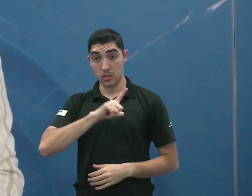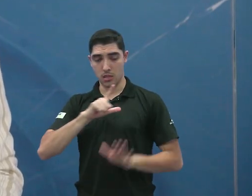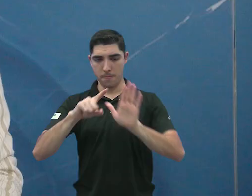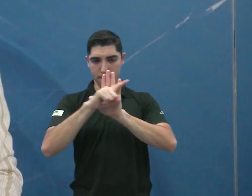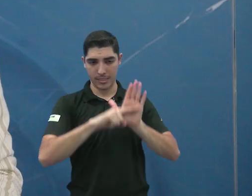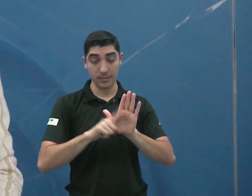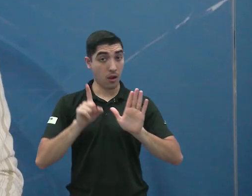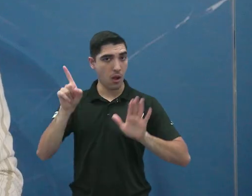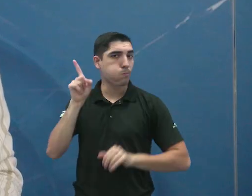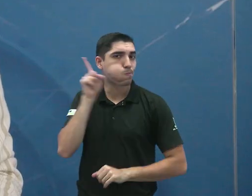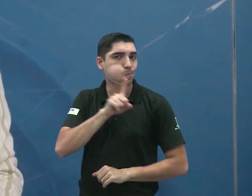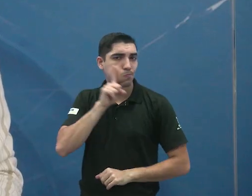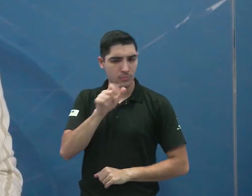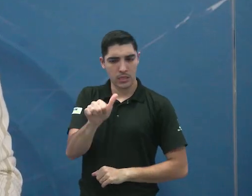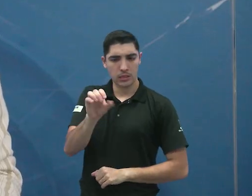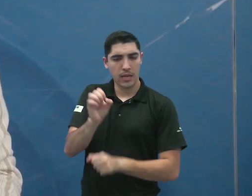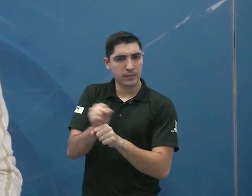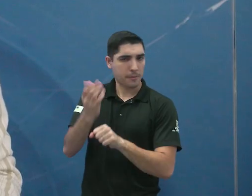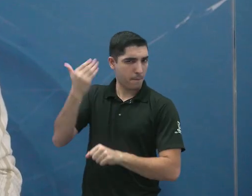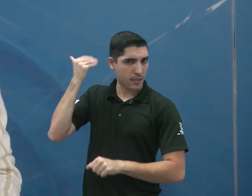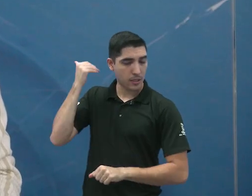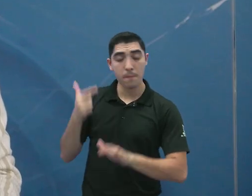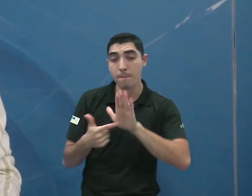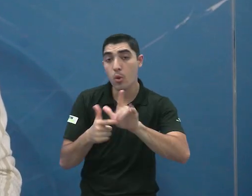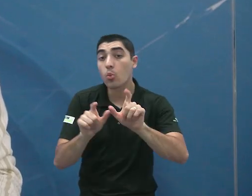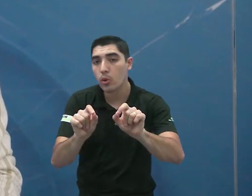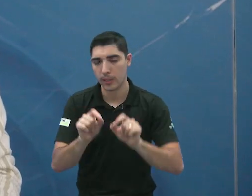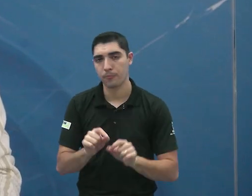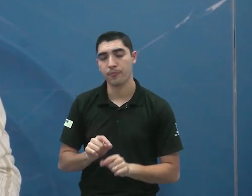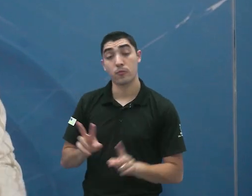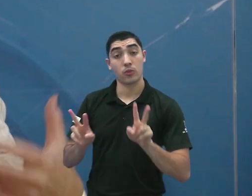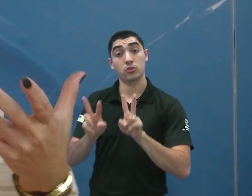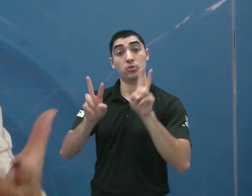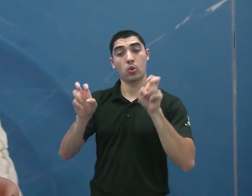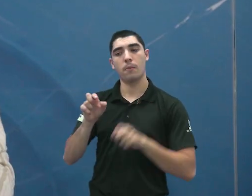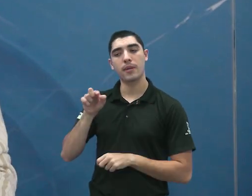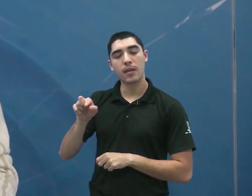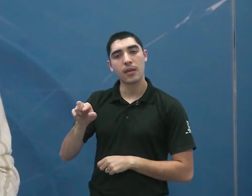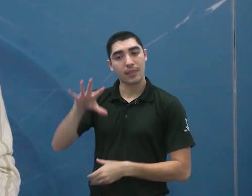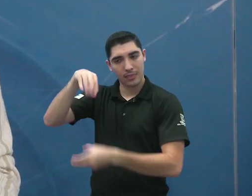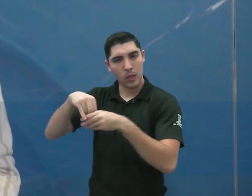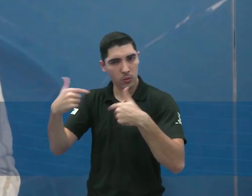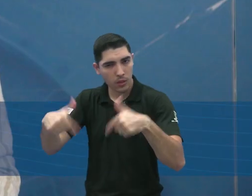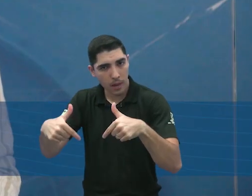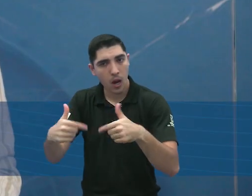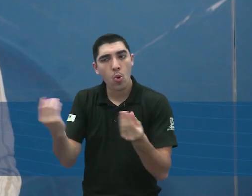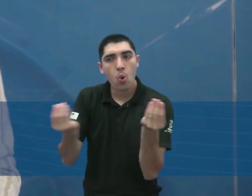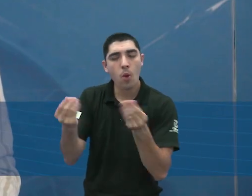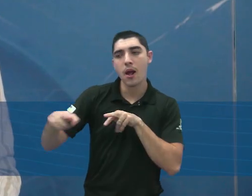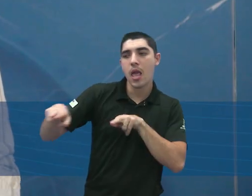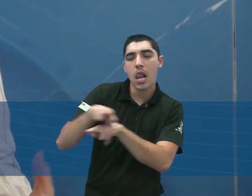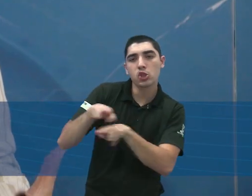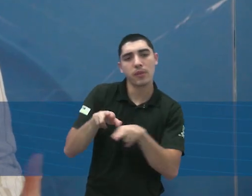foi feito nos Estados Unidos há uma década atrás, que fala muito sobre essa questão das relações dentro do trabalho. Né,